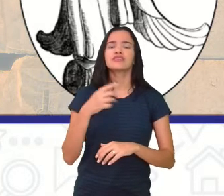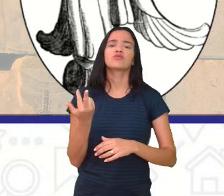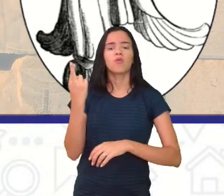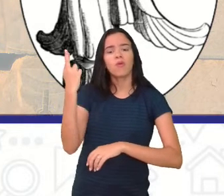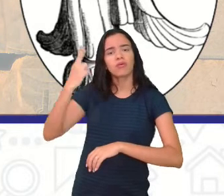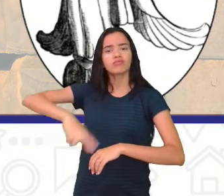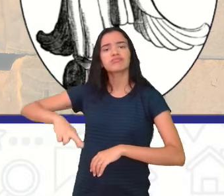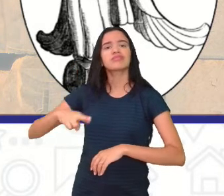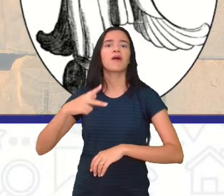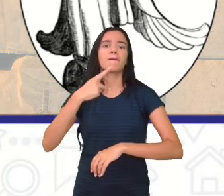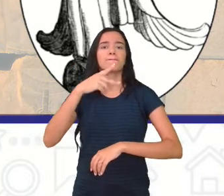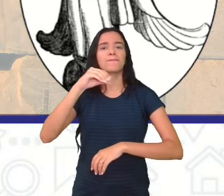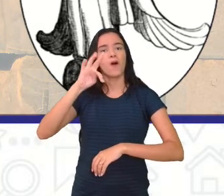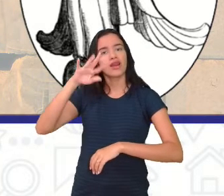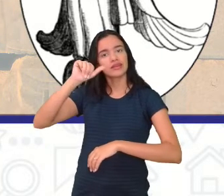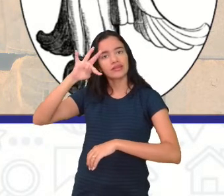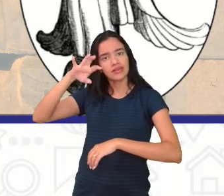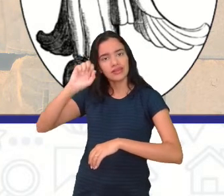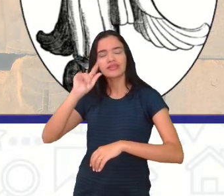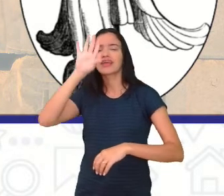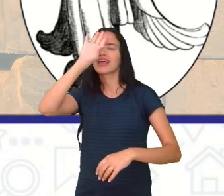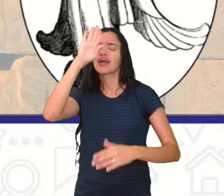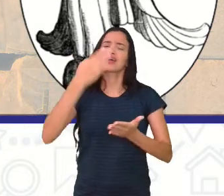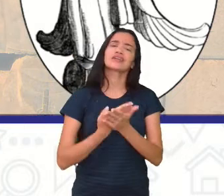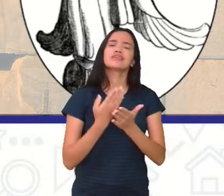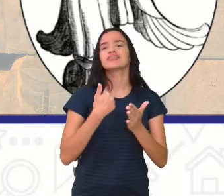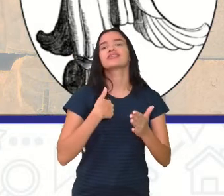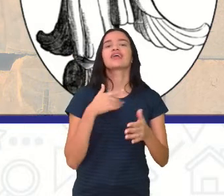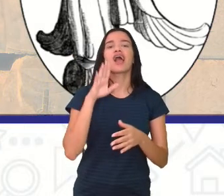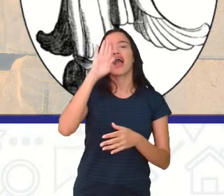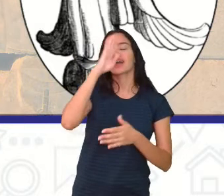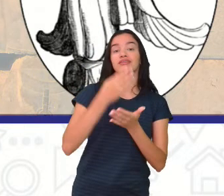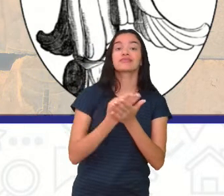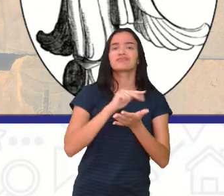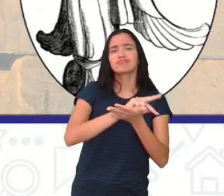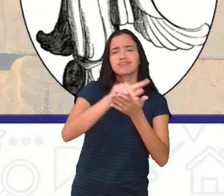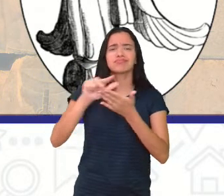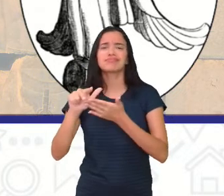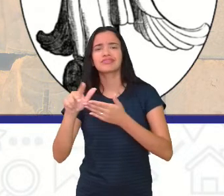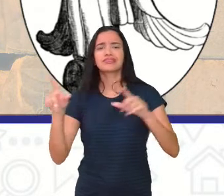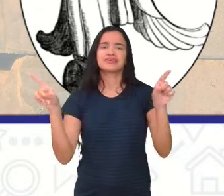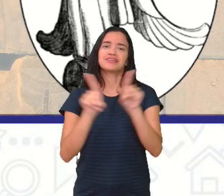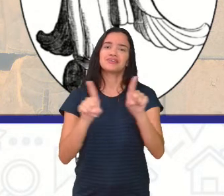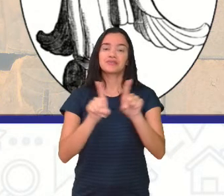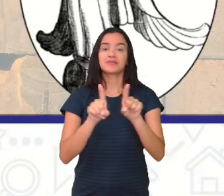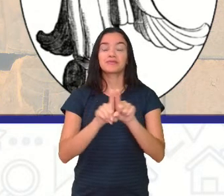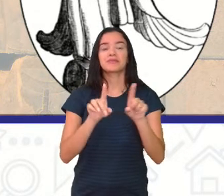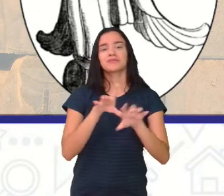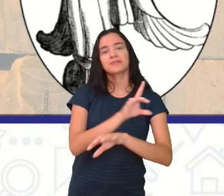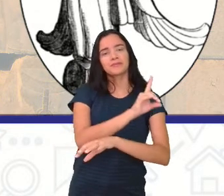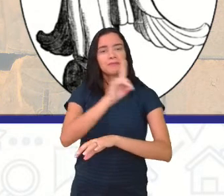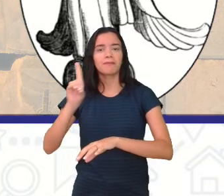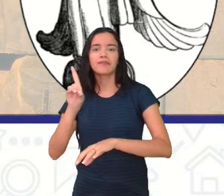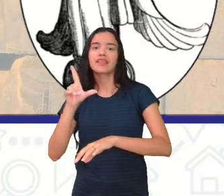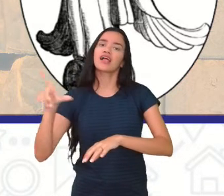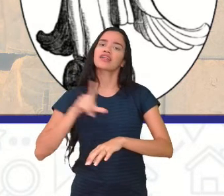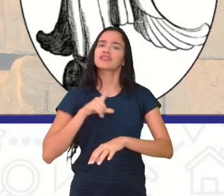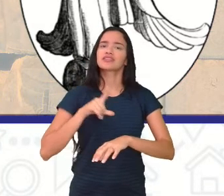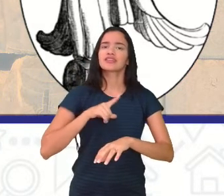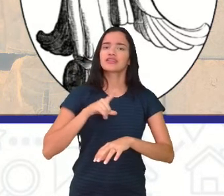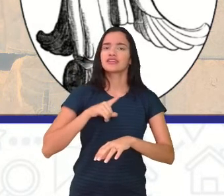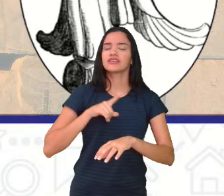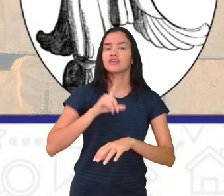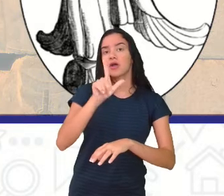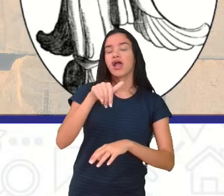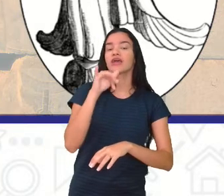religião politeísta, né, porque eles acreditavam em vários deuses, e antropomórfica, porque os deuses eles tinham